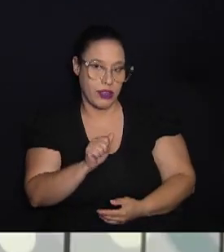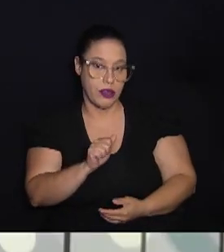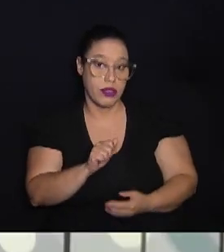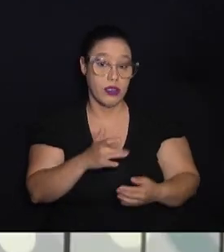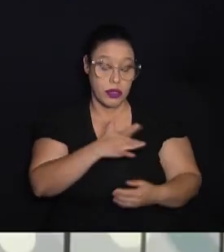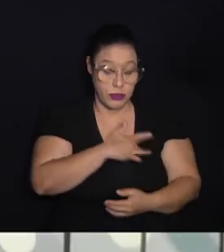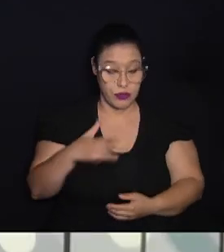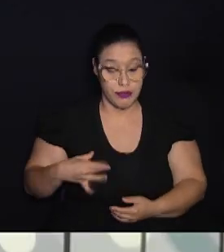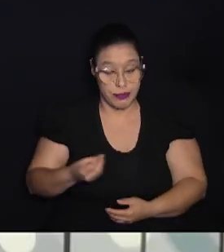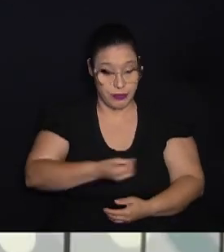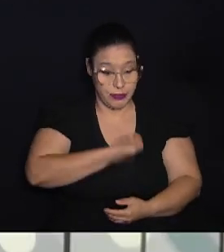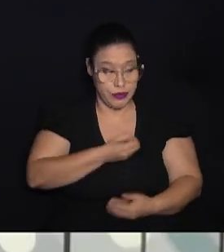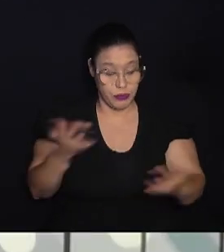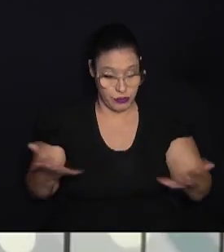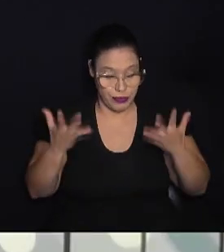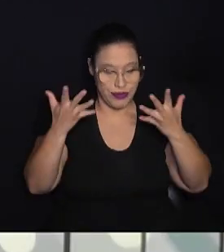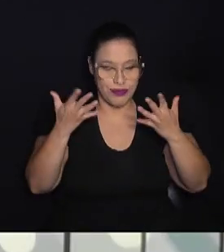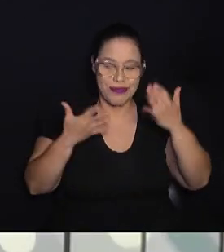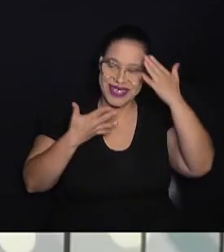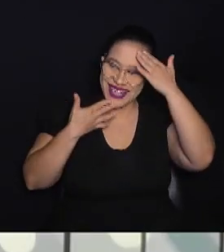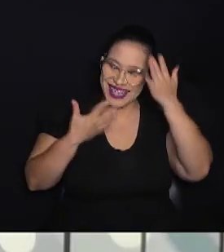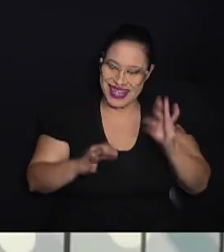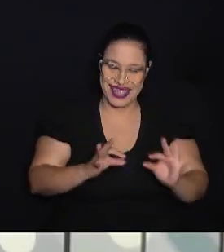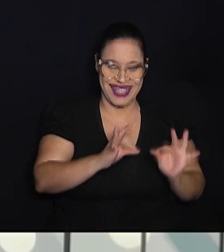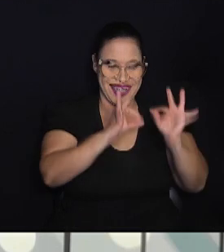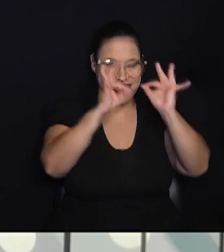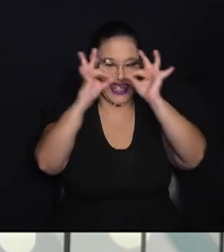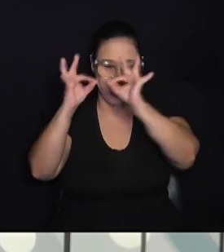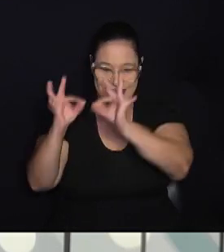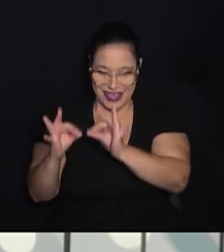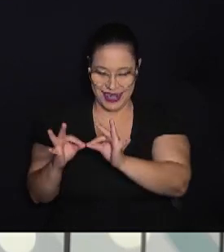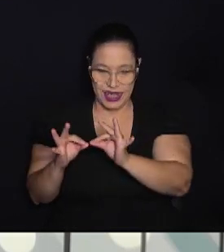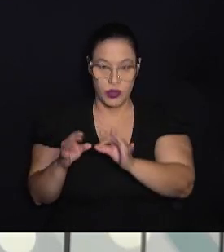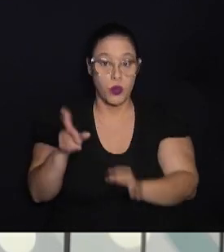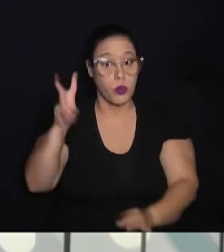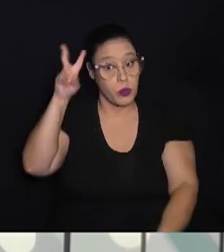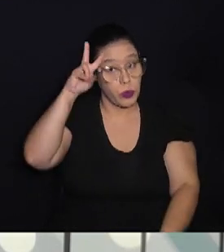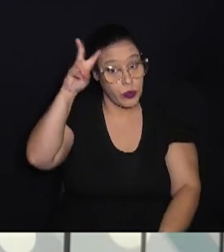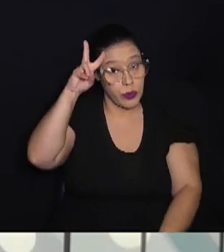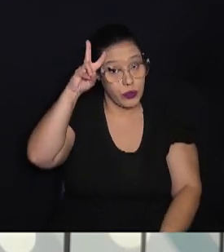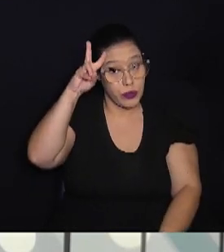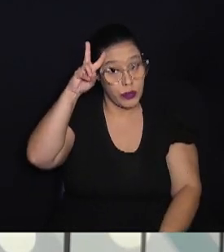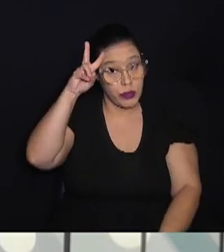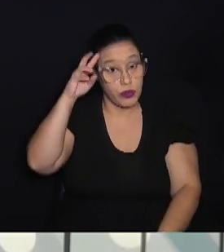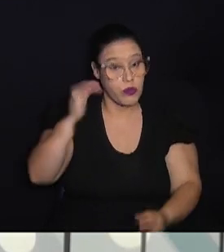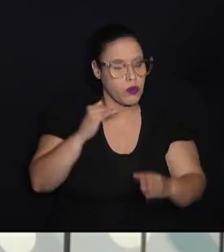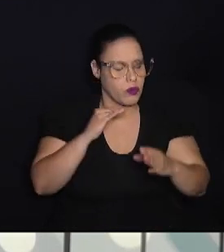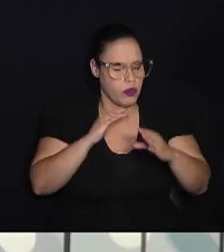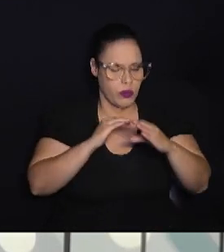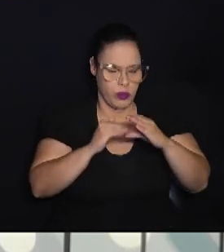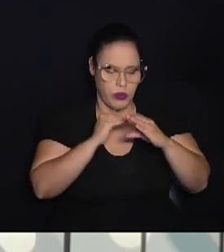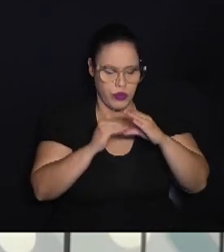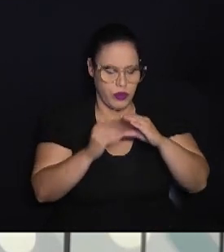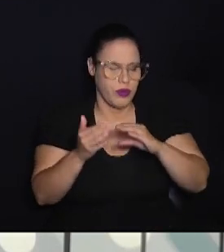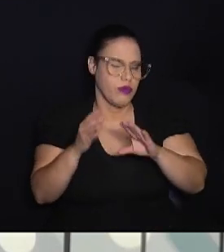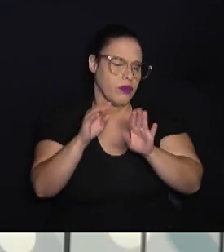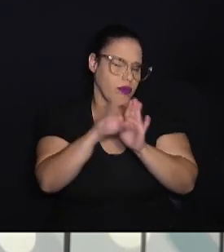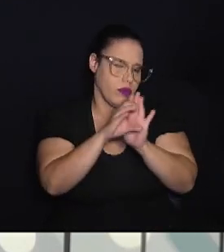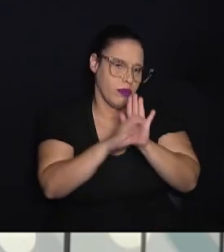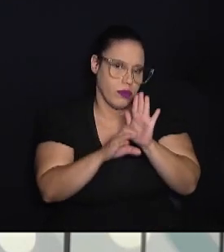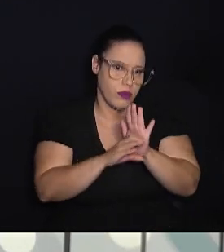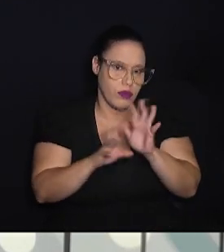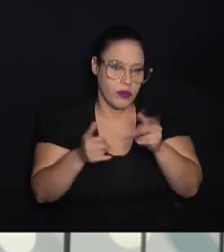Saúde é Vida fica por aqui. Obrigada ao pessoal de casa pela companhia. Lembrando que você pode conferir todos os conteúdos